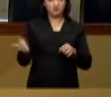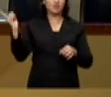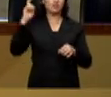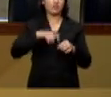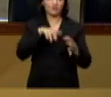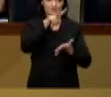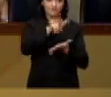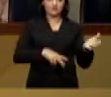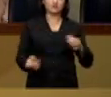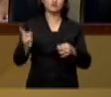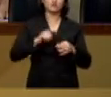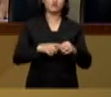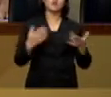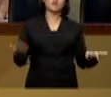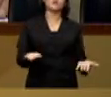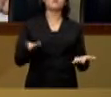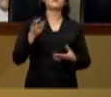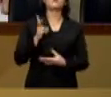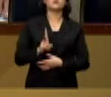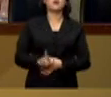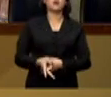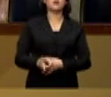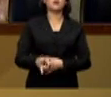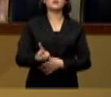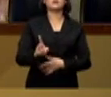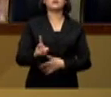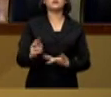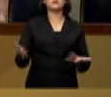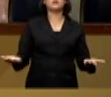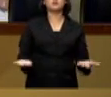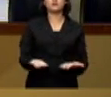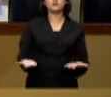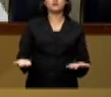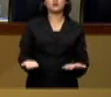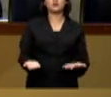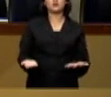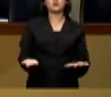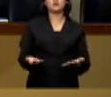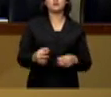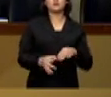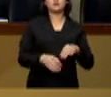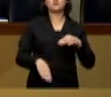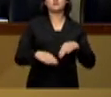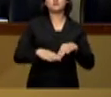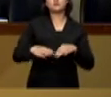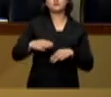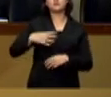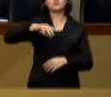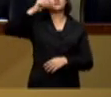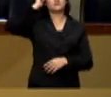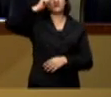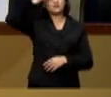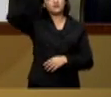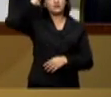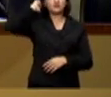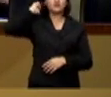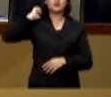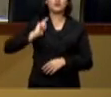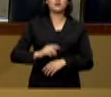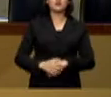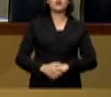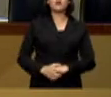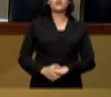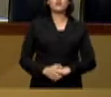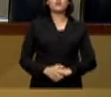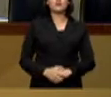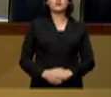de votação em ambos os feitos, eu passo a palavra à sua excelência, o ministro Alexandre de